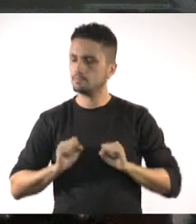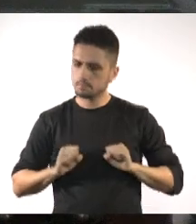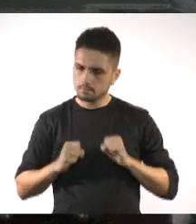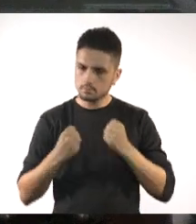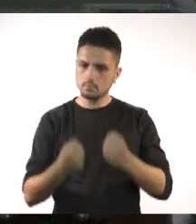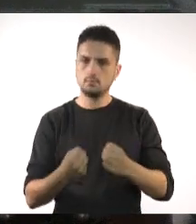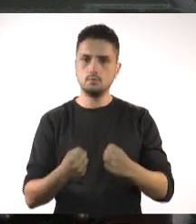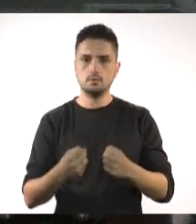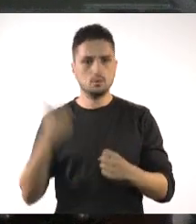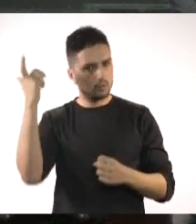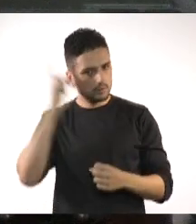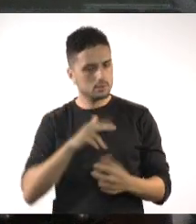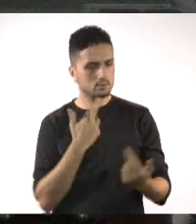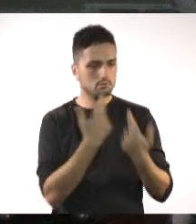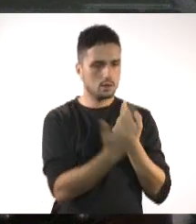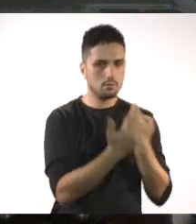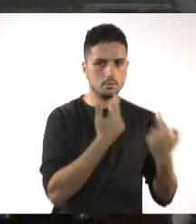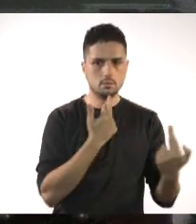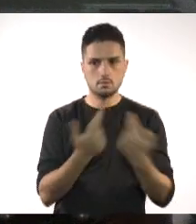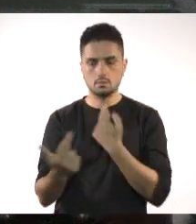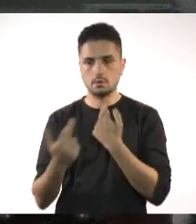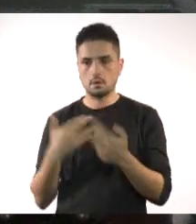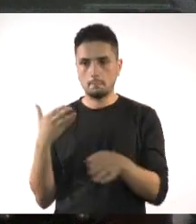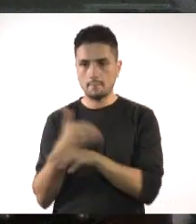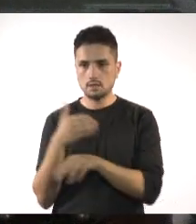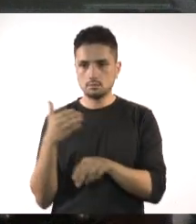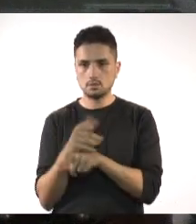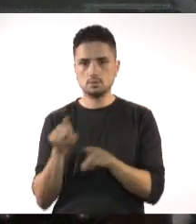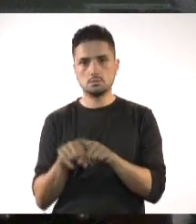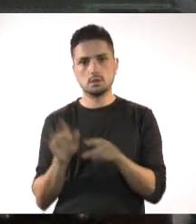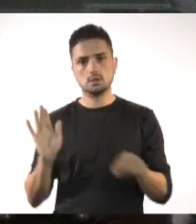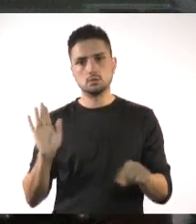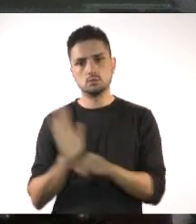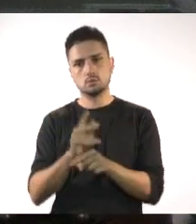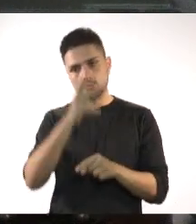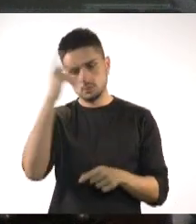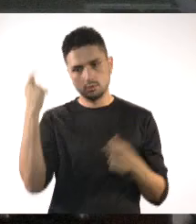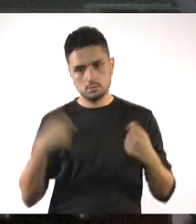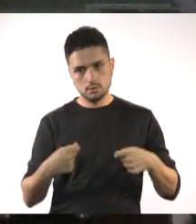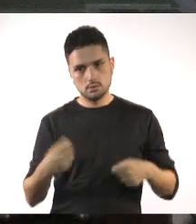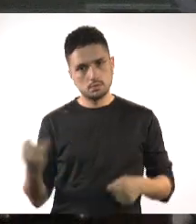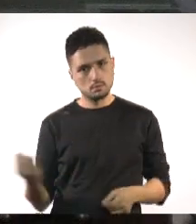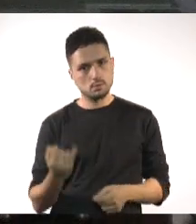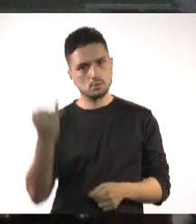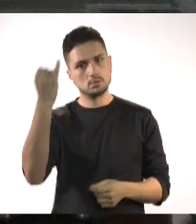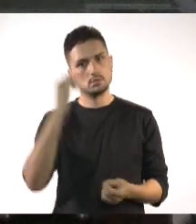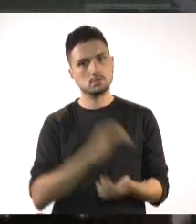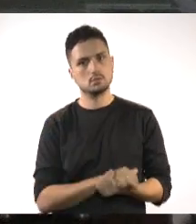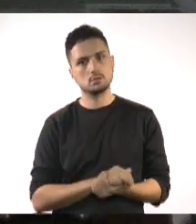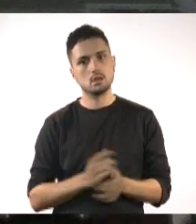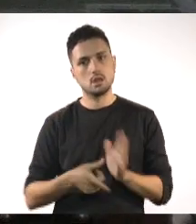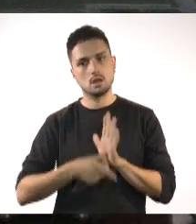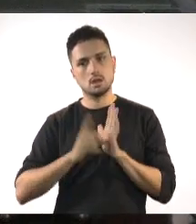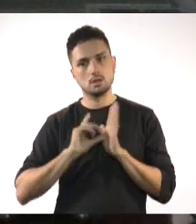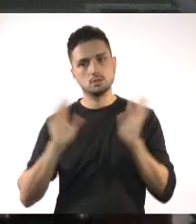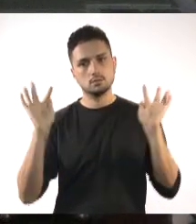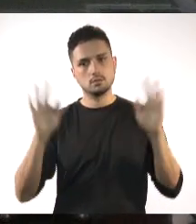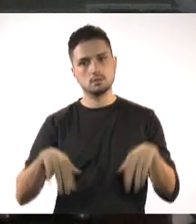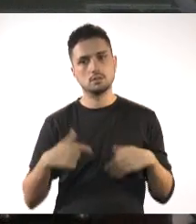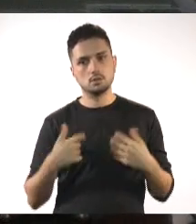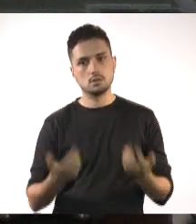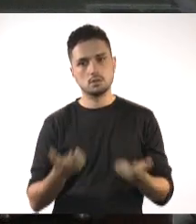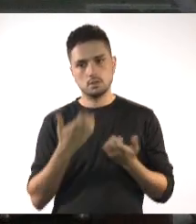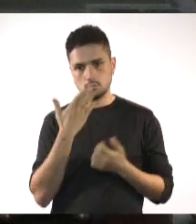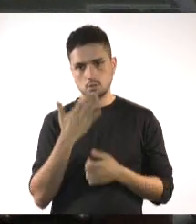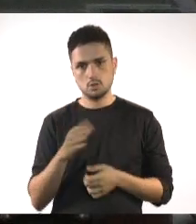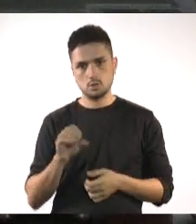de promover a participação e a ajuda para aqueles que mais precisam, é de realmente muita importância. E antes de finalizar, eu queria pedir,